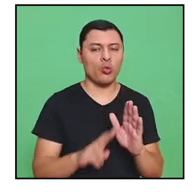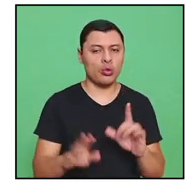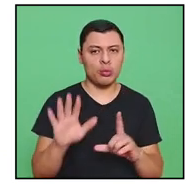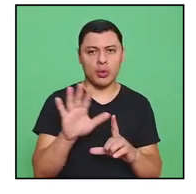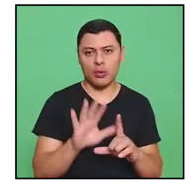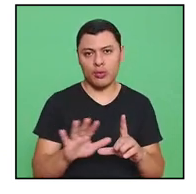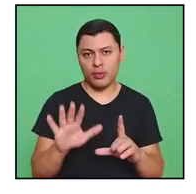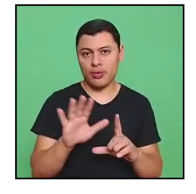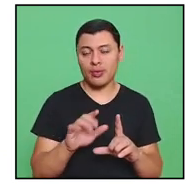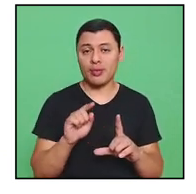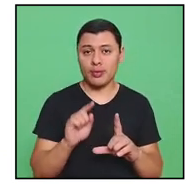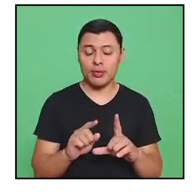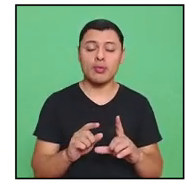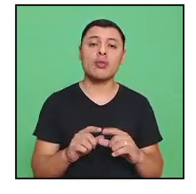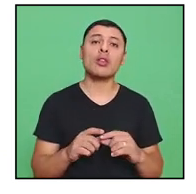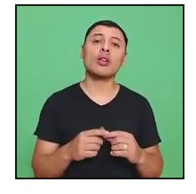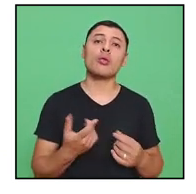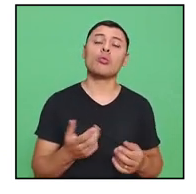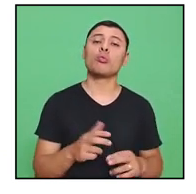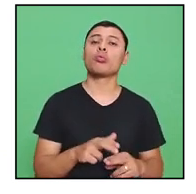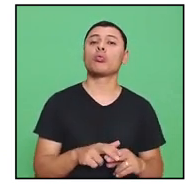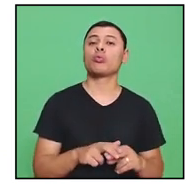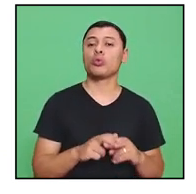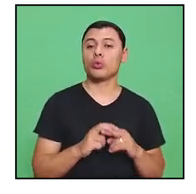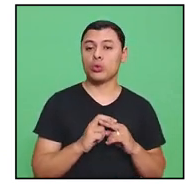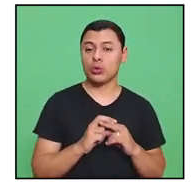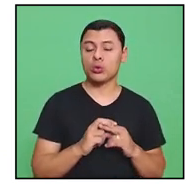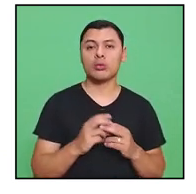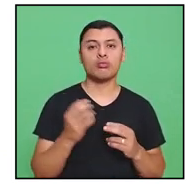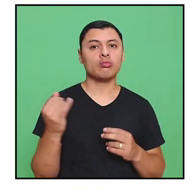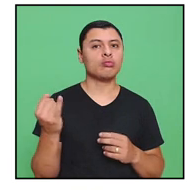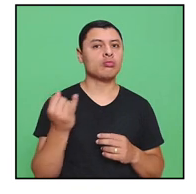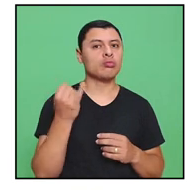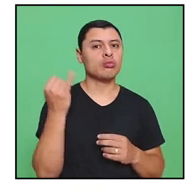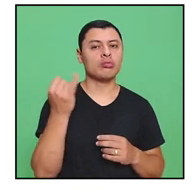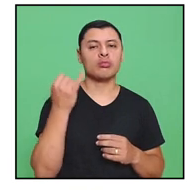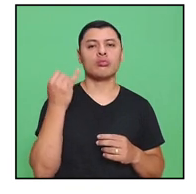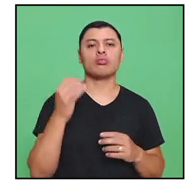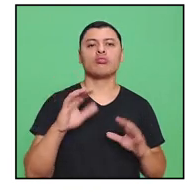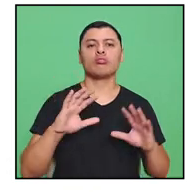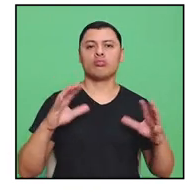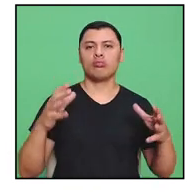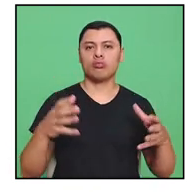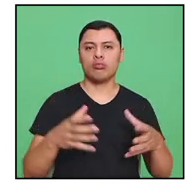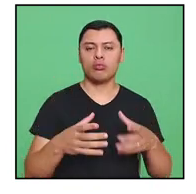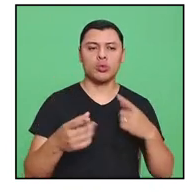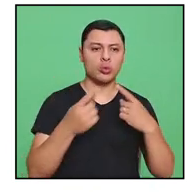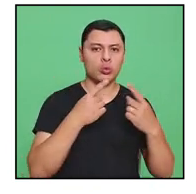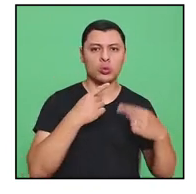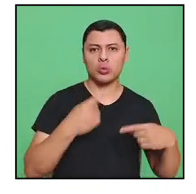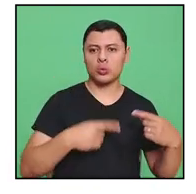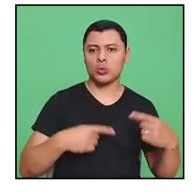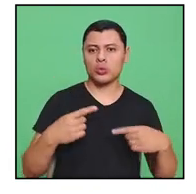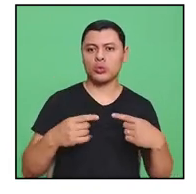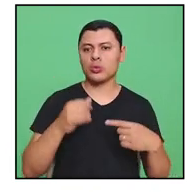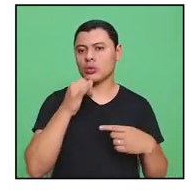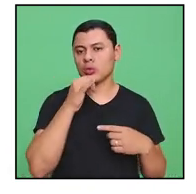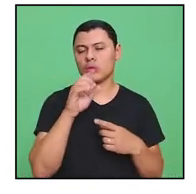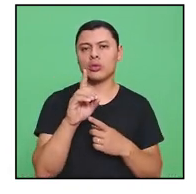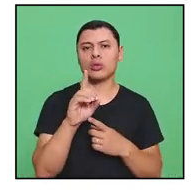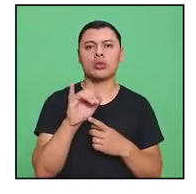Então, por isso são muito importantes os fóruns de discussão, como por exemplo o Discord,